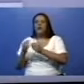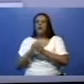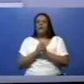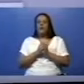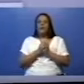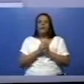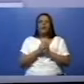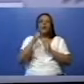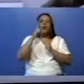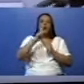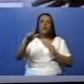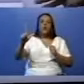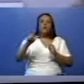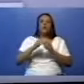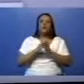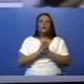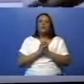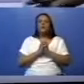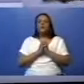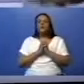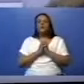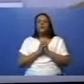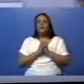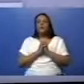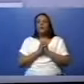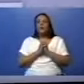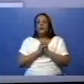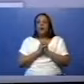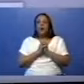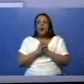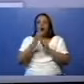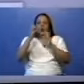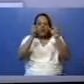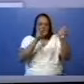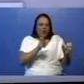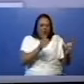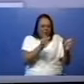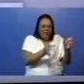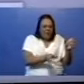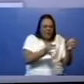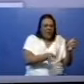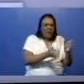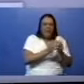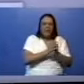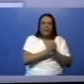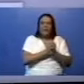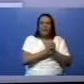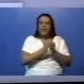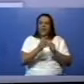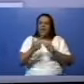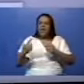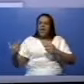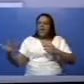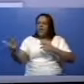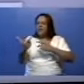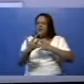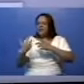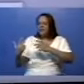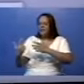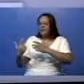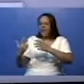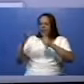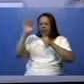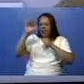Mais um exemplo, mesmo que o sujeito venha lá longe, no finalzinho da frase, encontraram-se animadamente, no final da tarde de ontem,